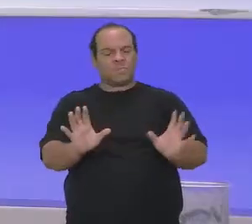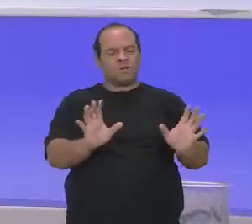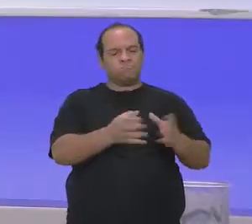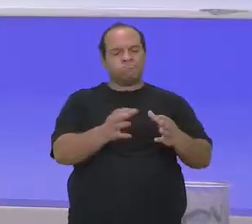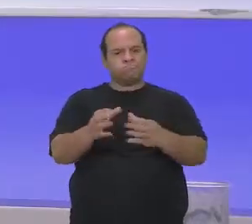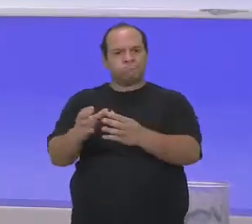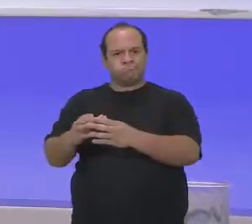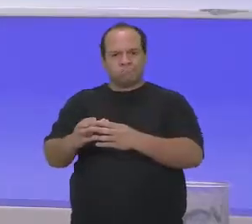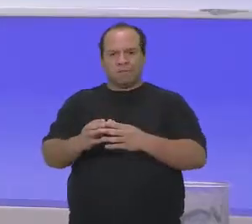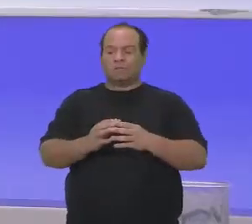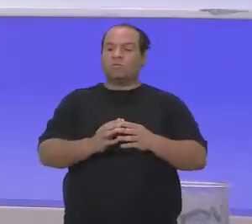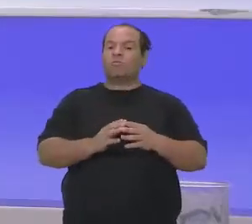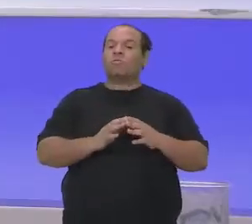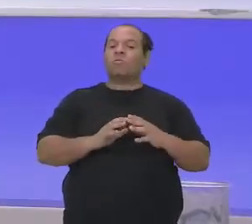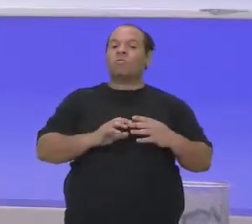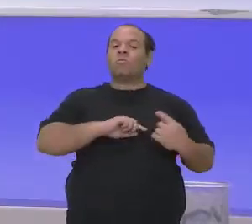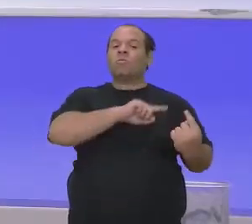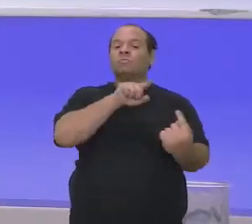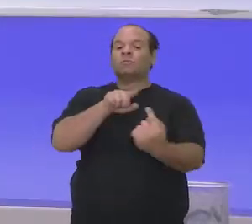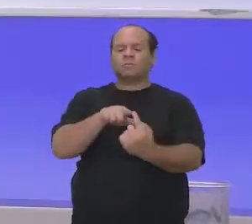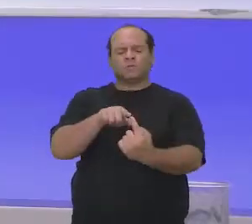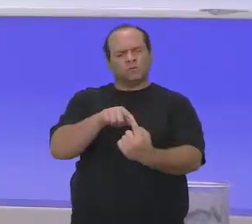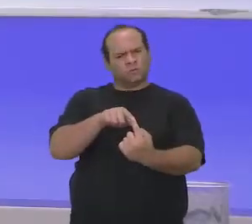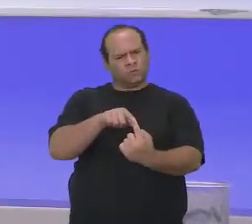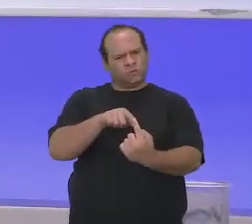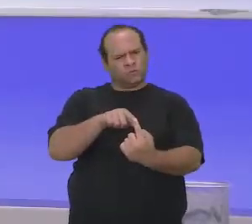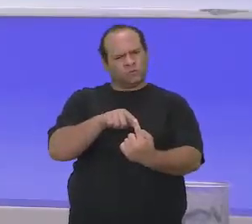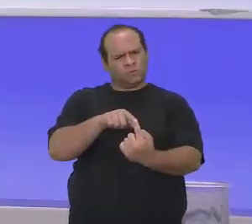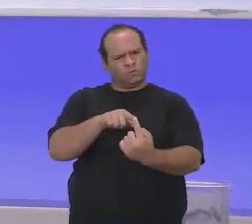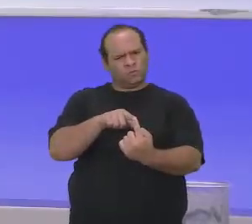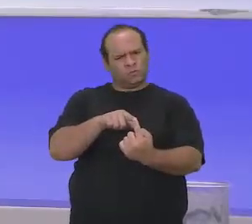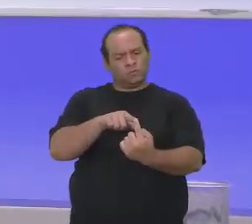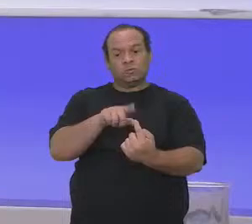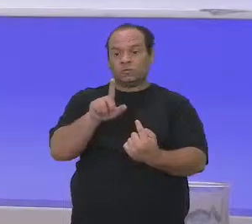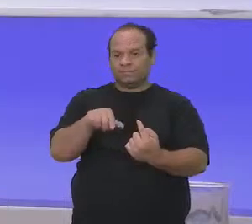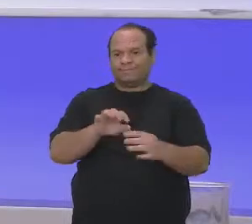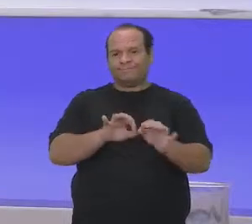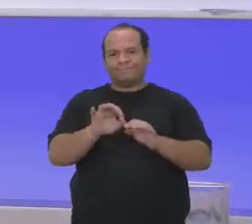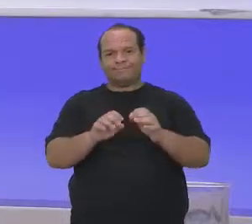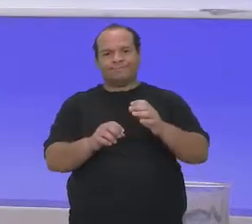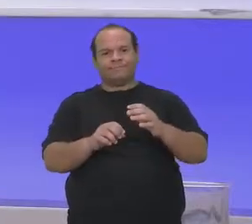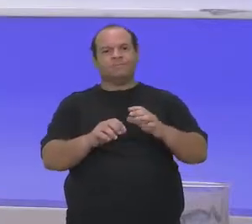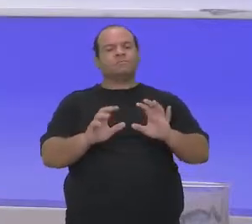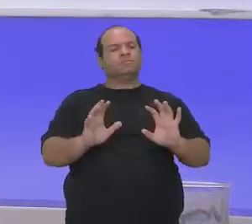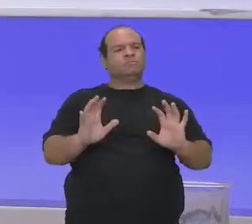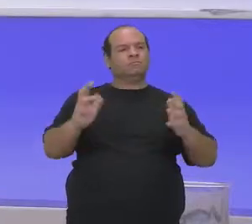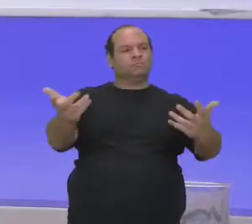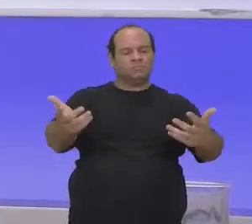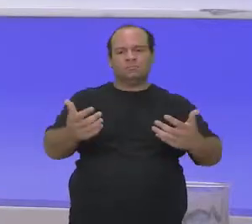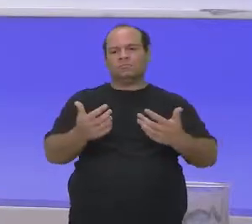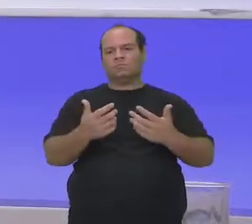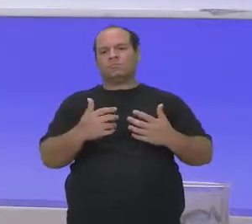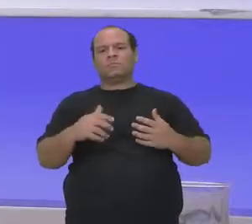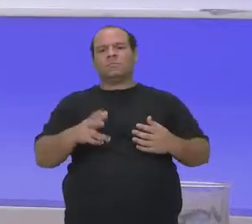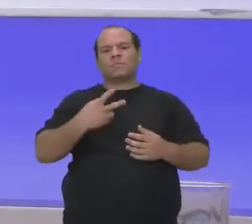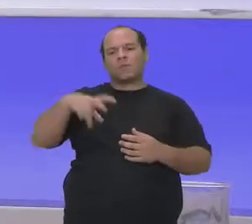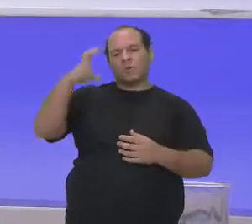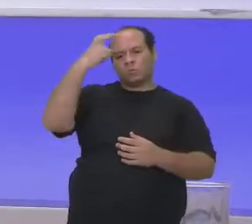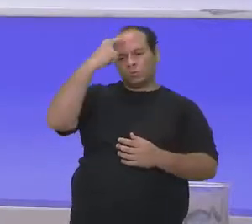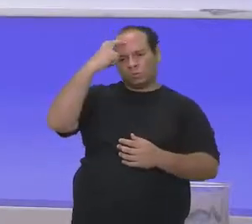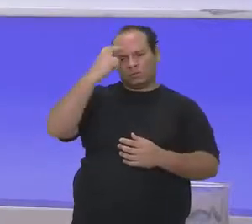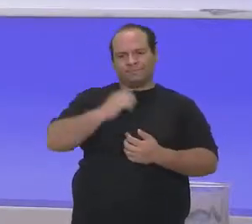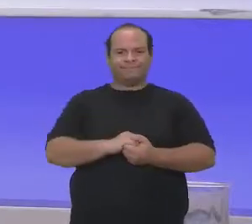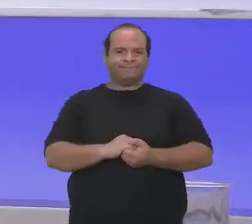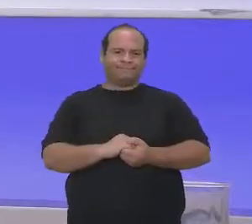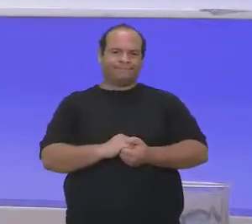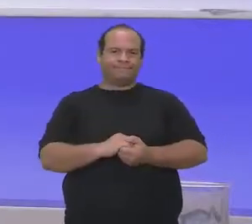gente definia um objetivo. Qual que era o objetivo? A gente queria criar uma feira cultural. Então, a gente dividiu ali.